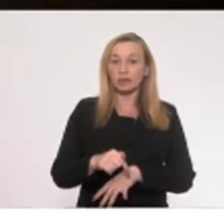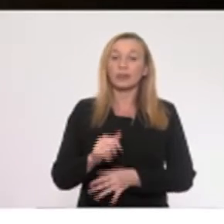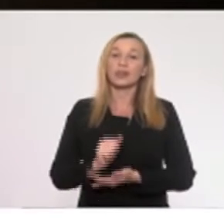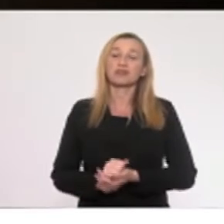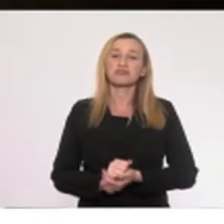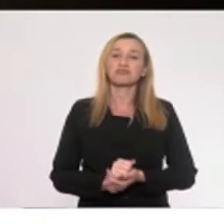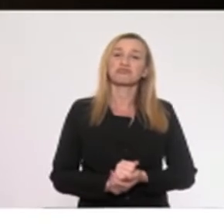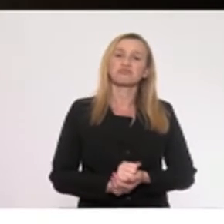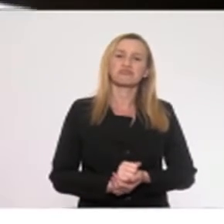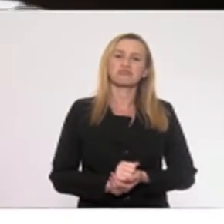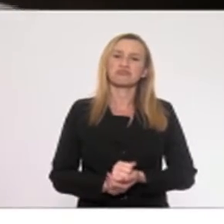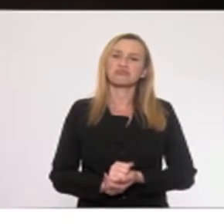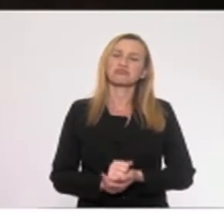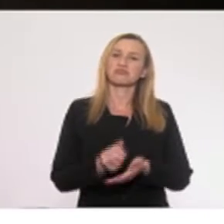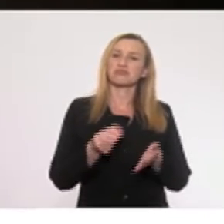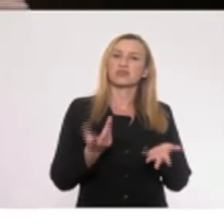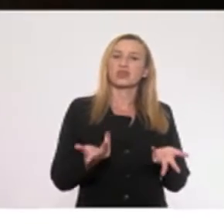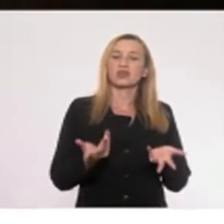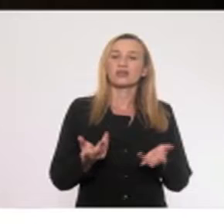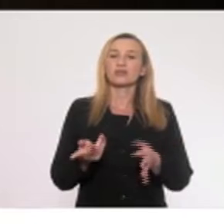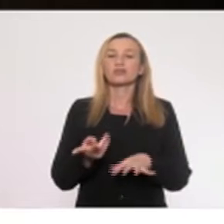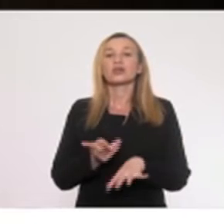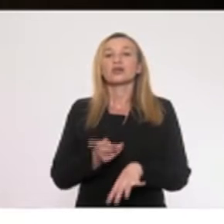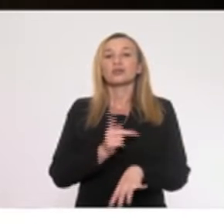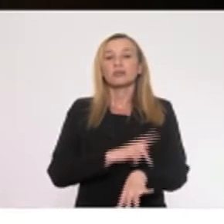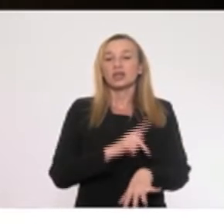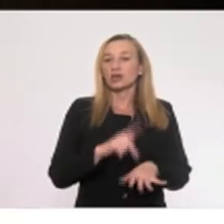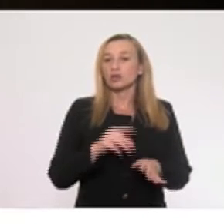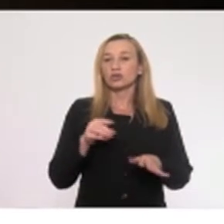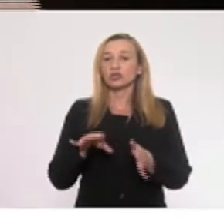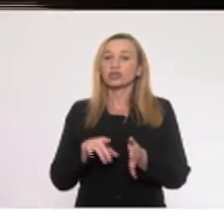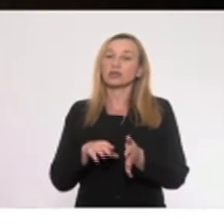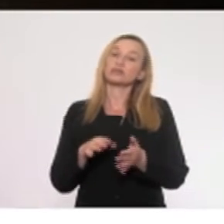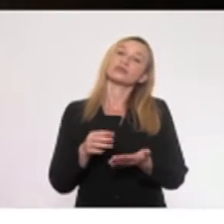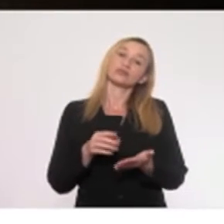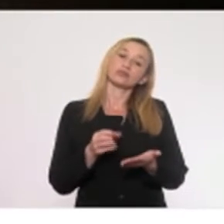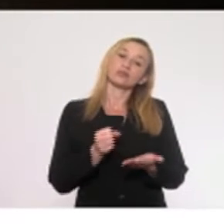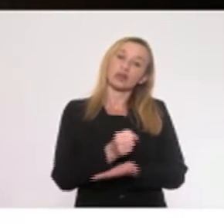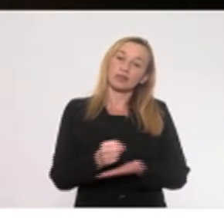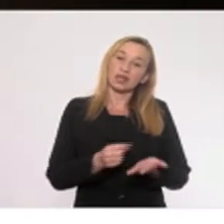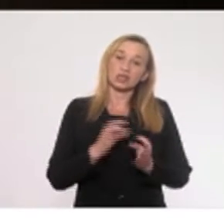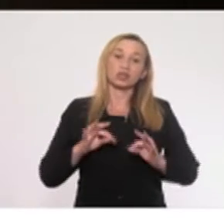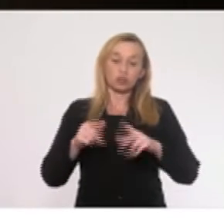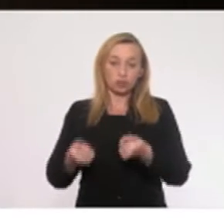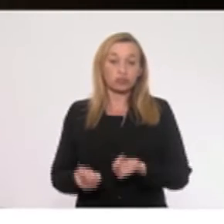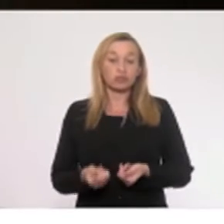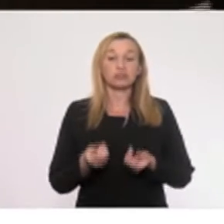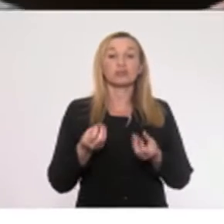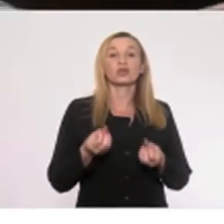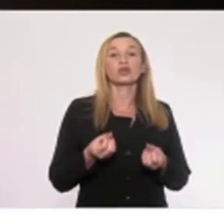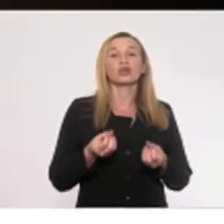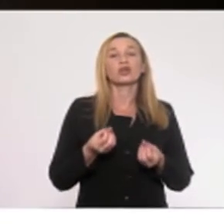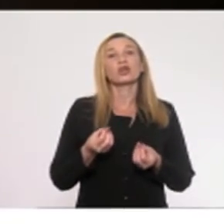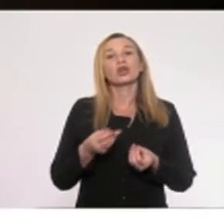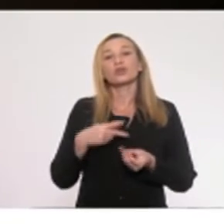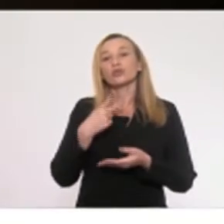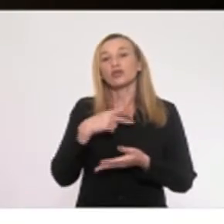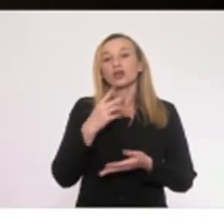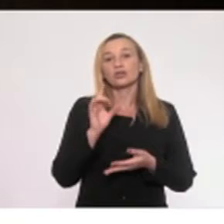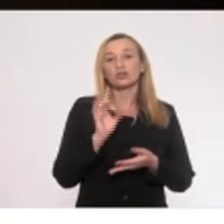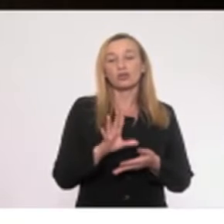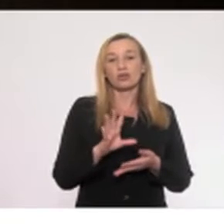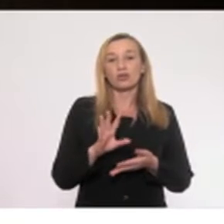caráter pedagógico dessa medida. O problema é só a forma. Eu estou me pegando única e exclusivamente à forma, não ao